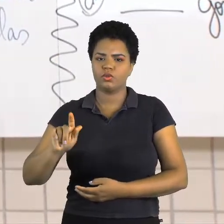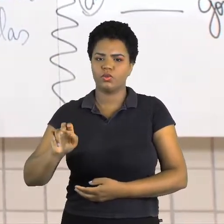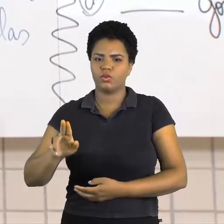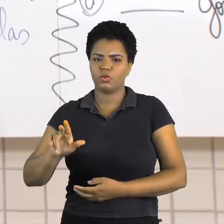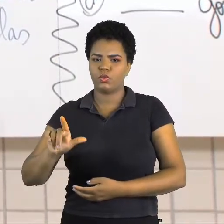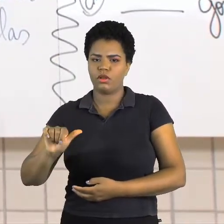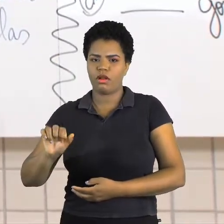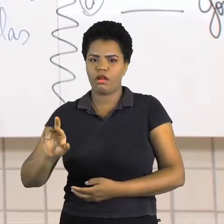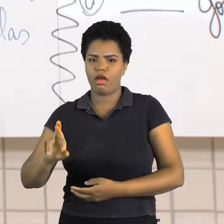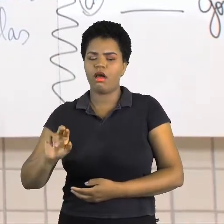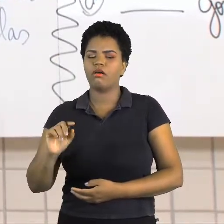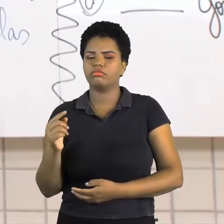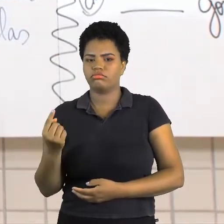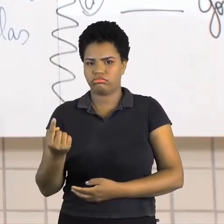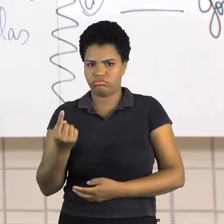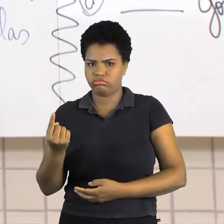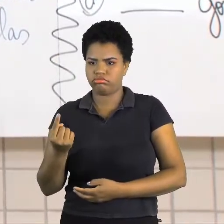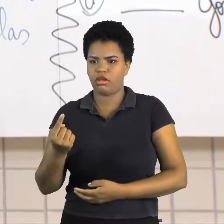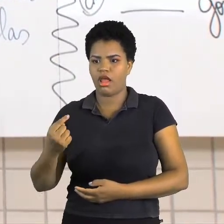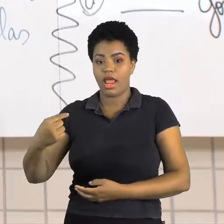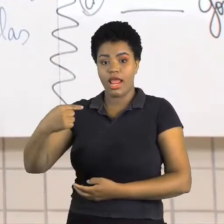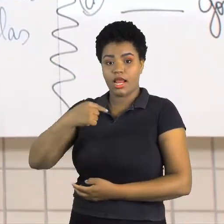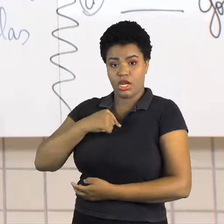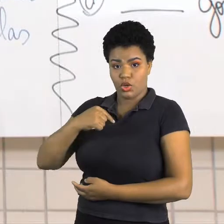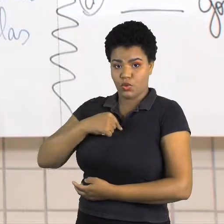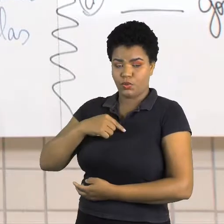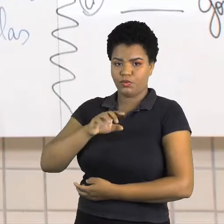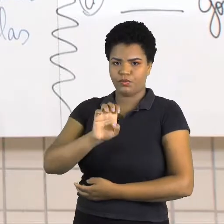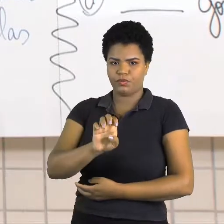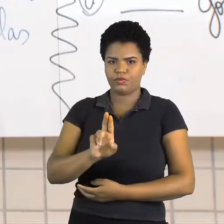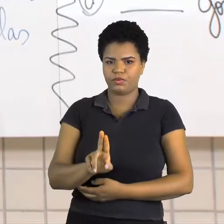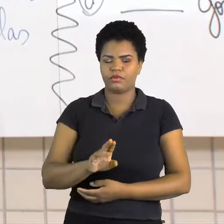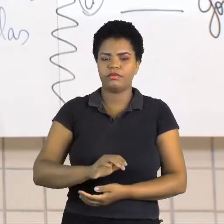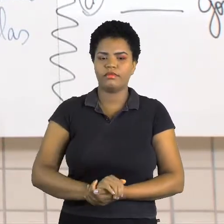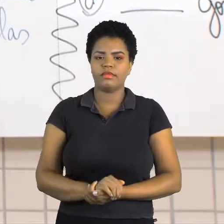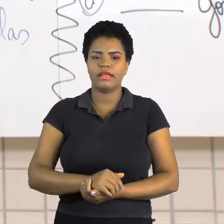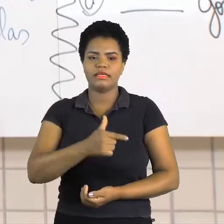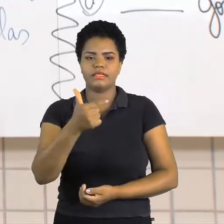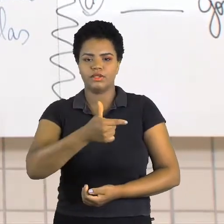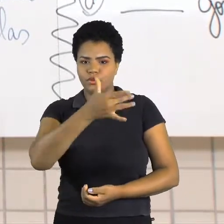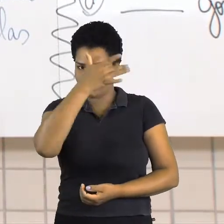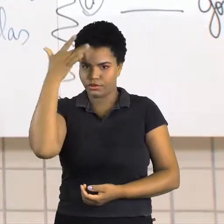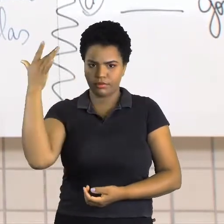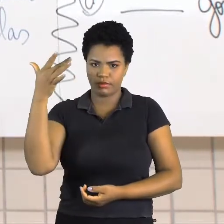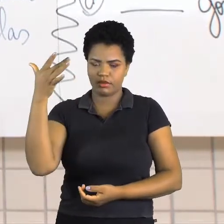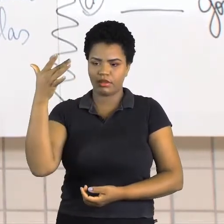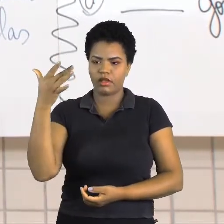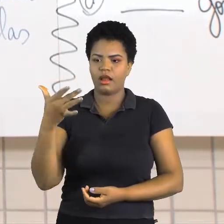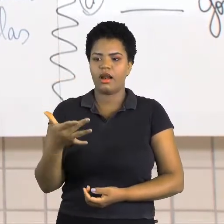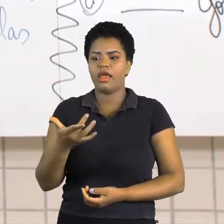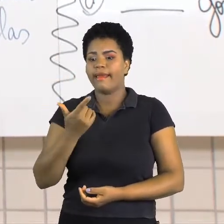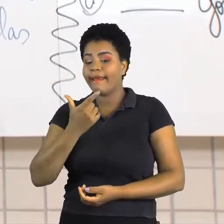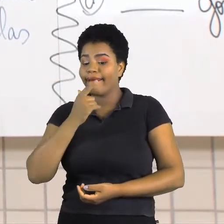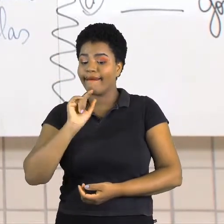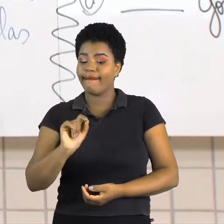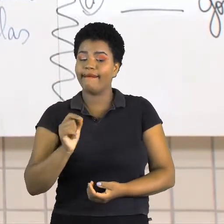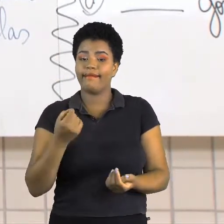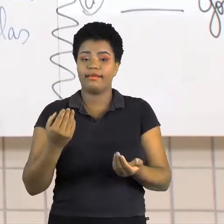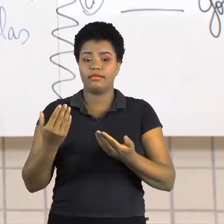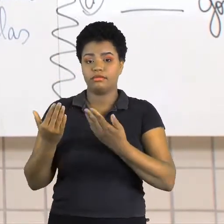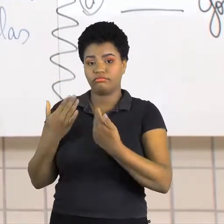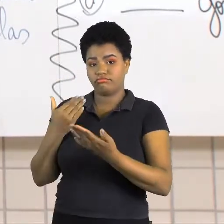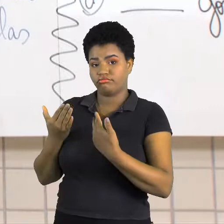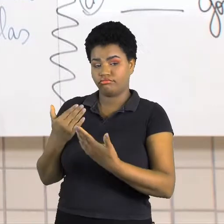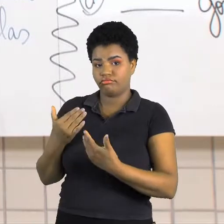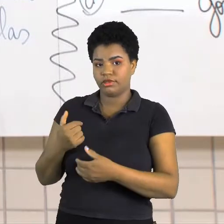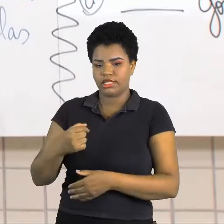a primeira pessoa que fala, eu. A segunda pessoa é com quem se fala. No